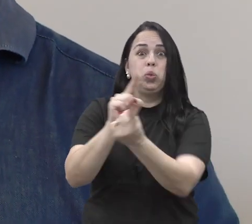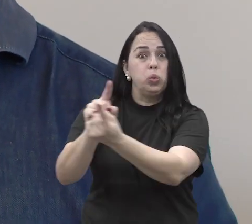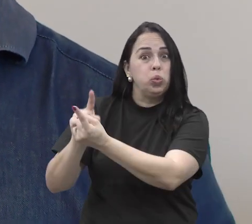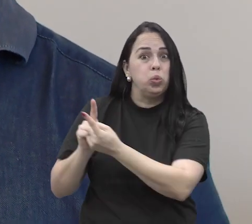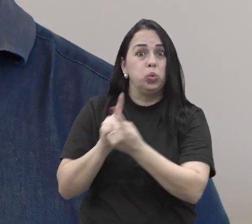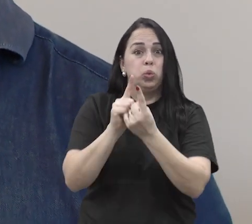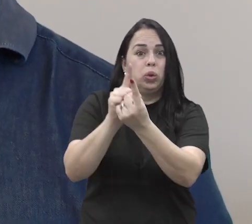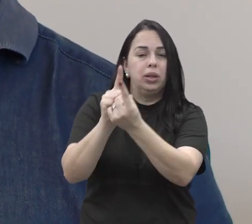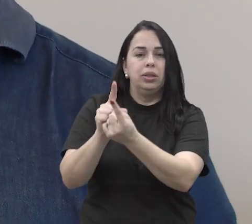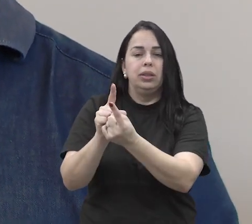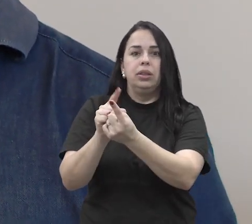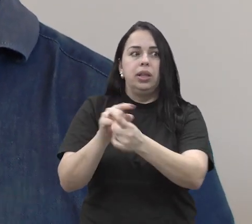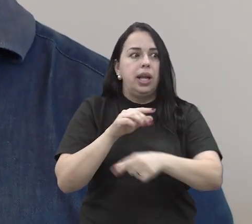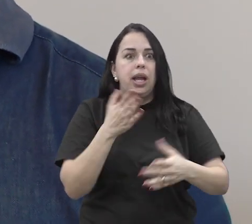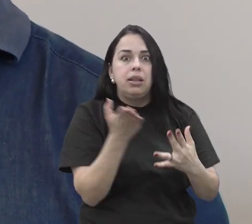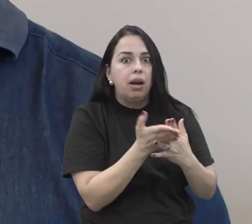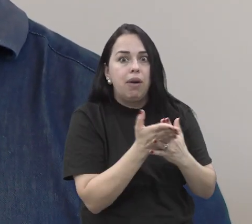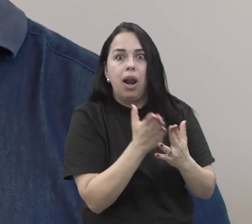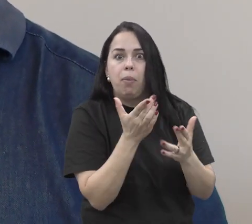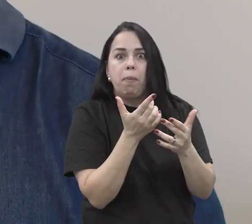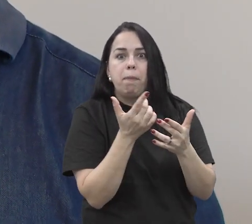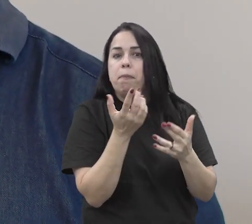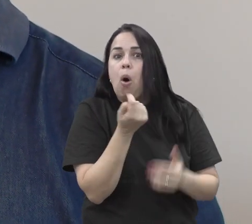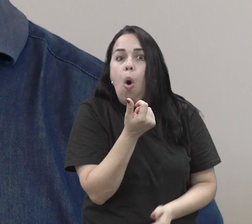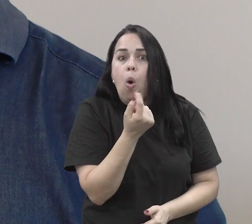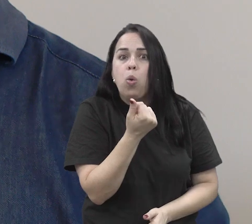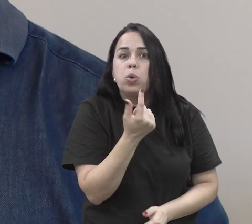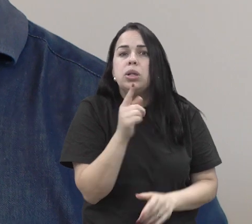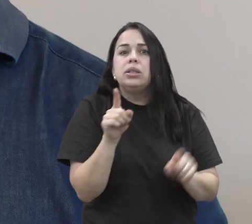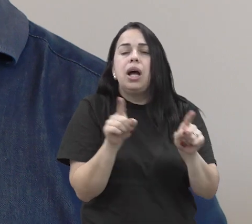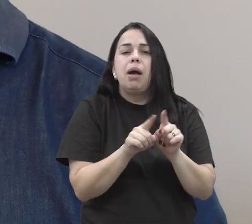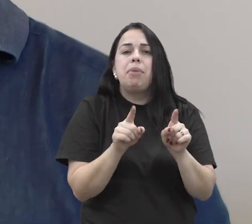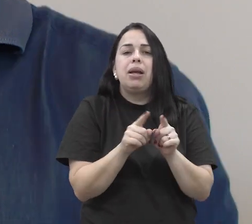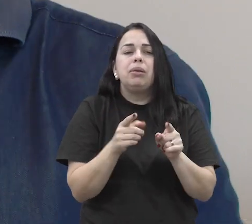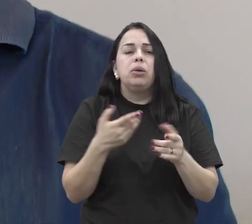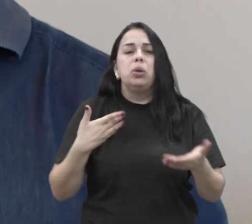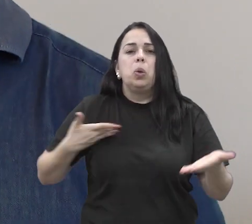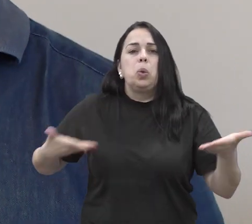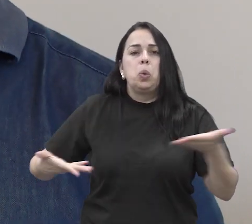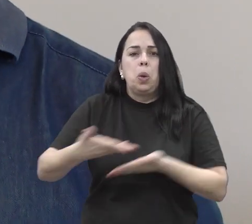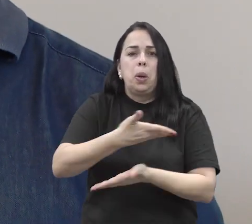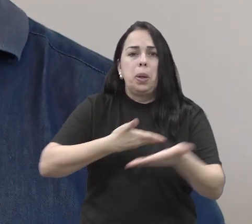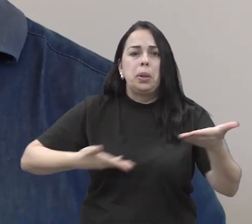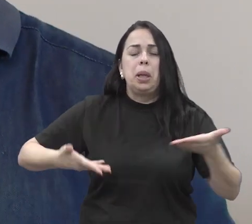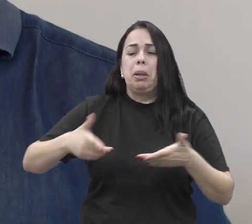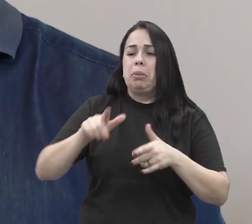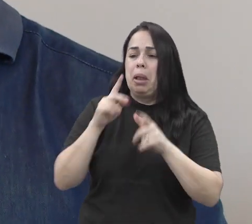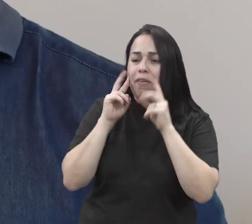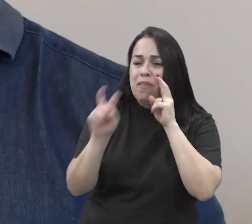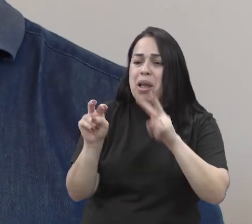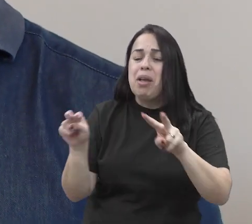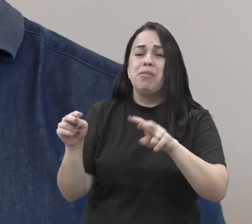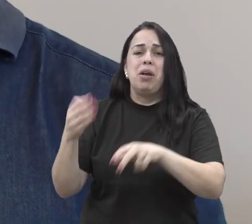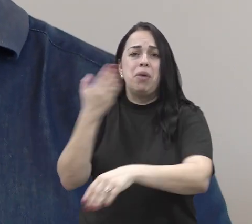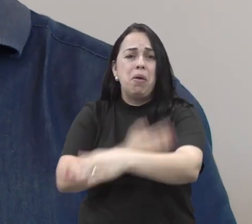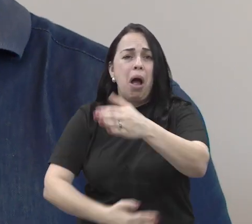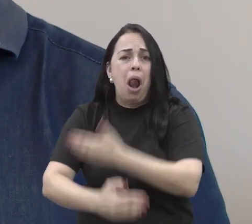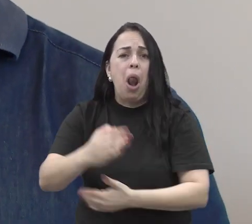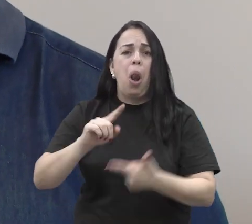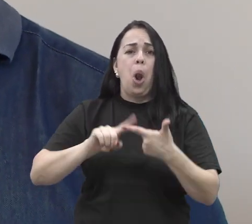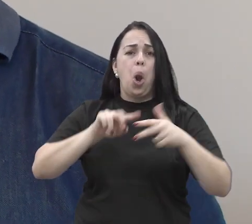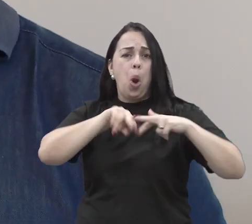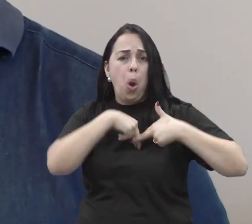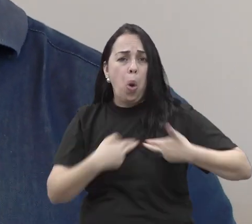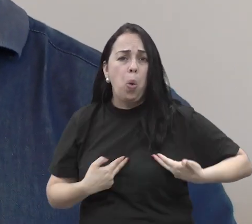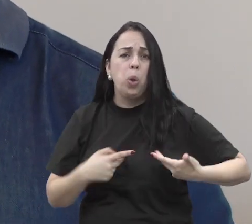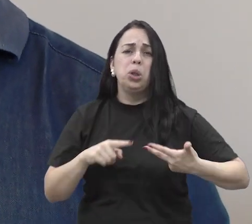muito intensos e com muitas poucas pausas, e também da própria realidade do convívio médico, né? São muitas pessoas feridas, muitas questões de luto